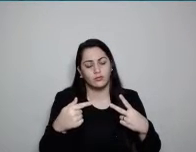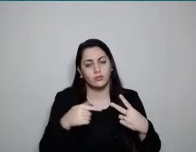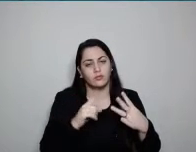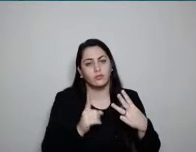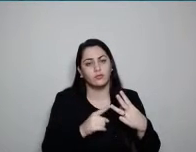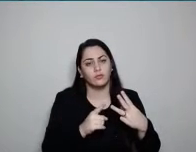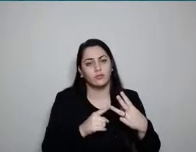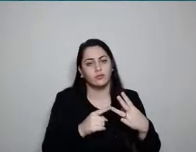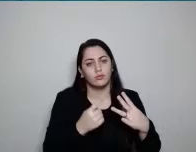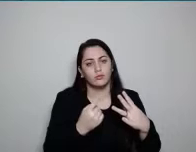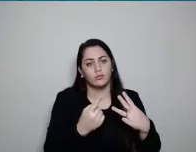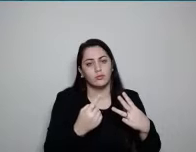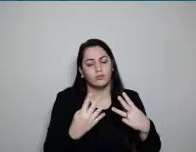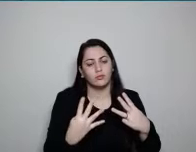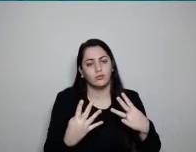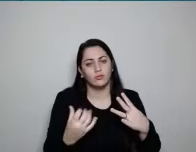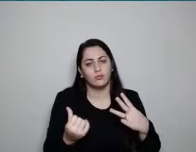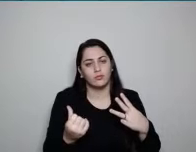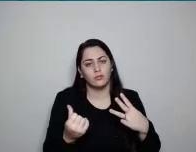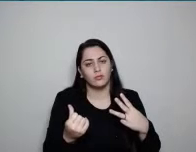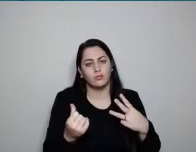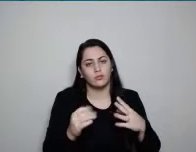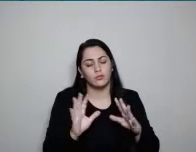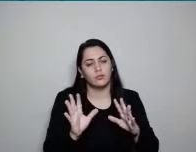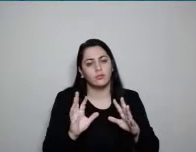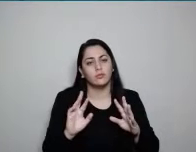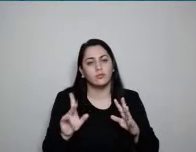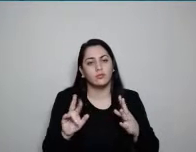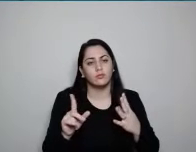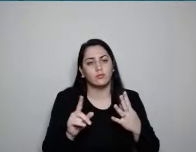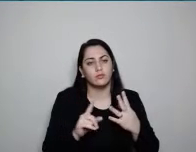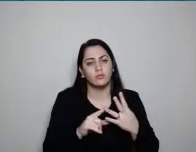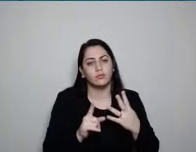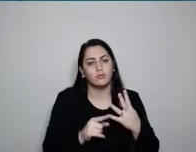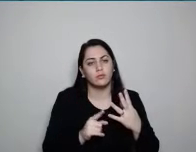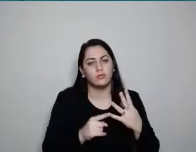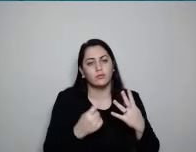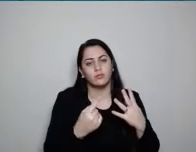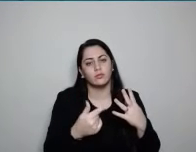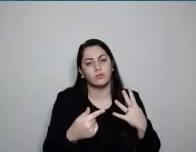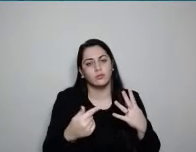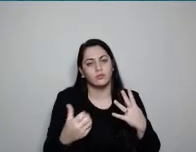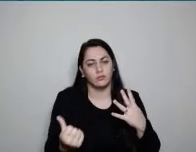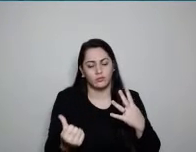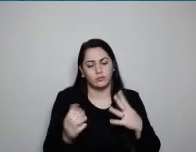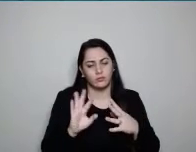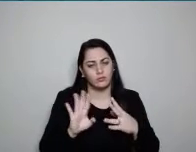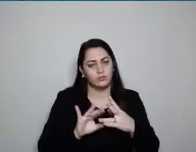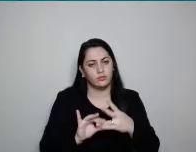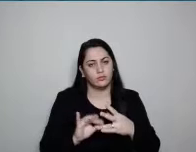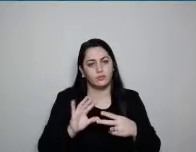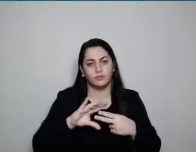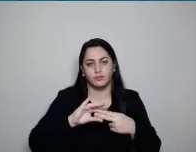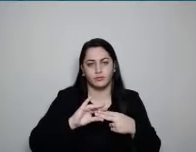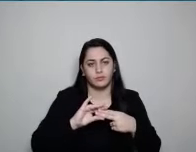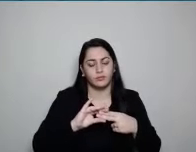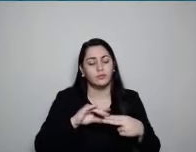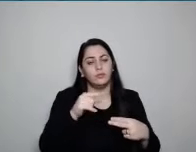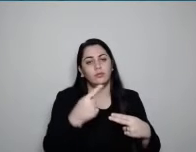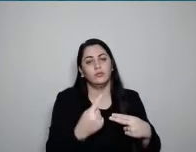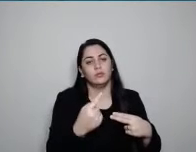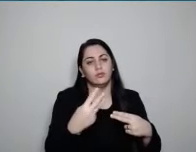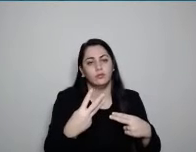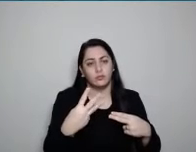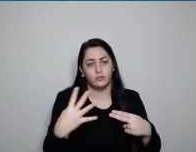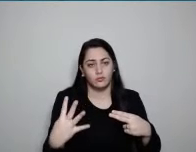pouquinho diferente. Aí eu já vou querer juntar com um 76. Tá certo. Vamos, 134 e 147, pode ser? Não. Pode